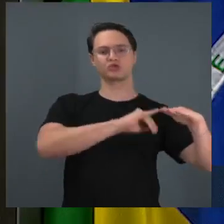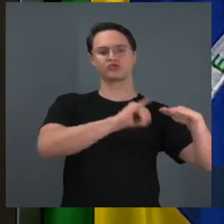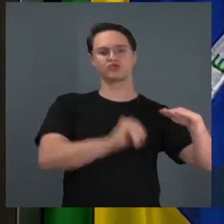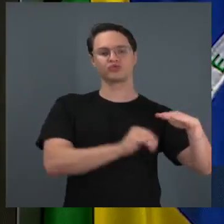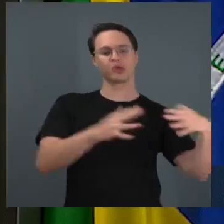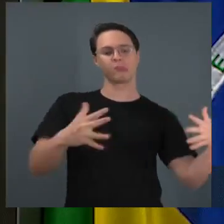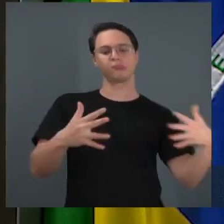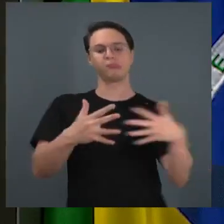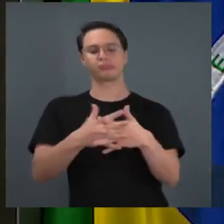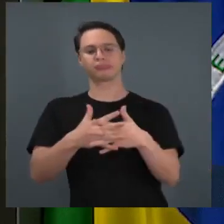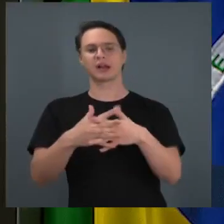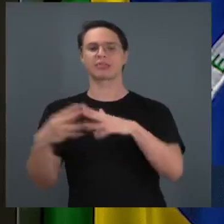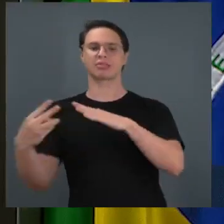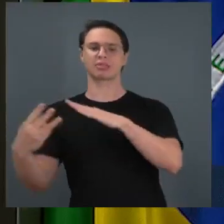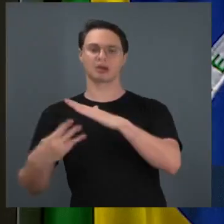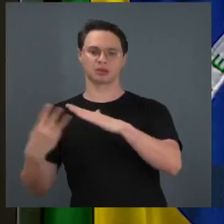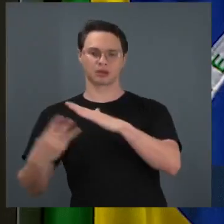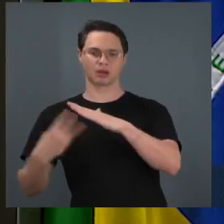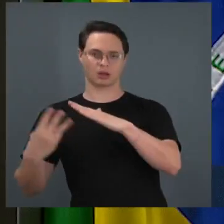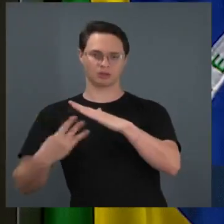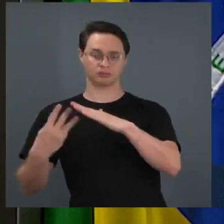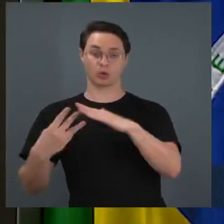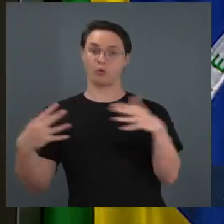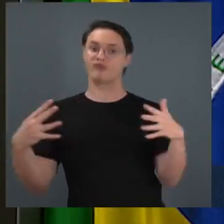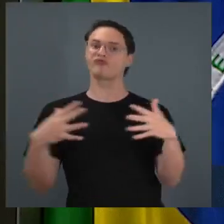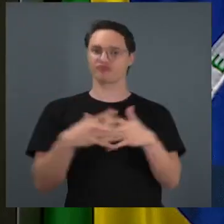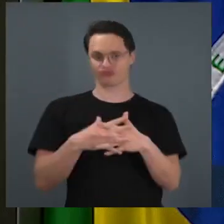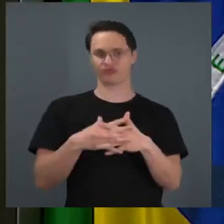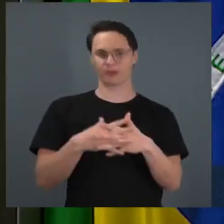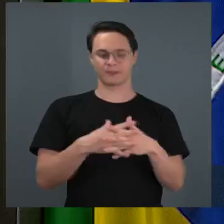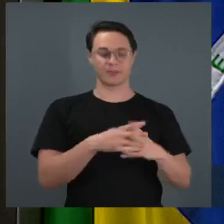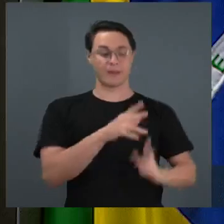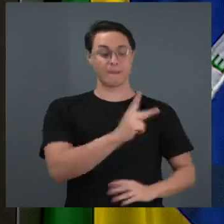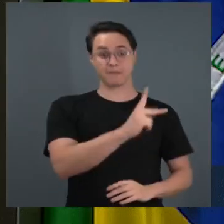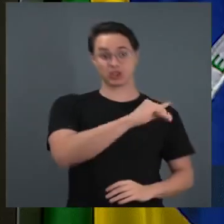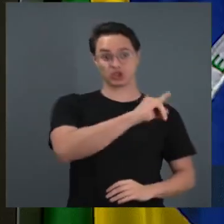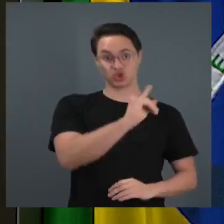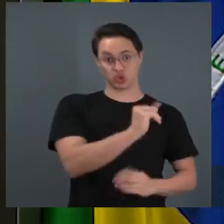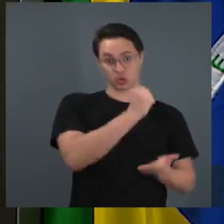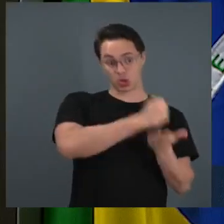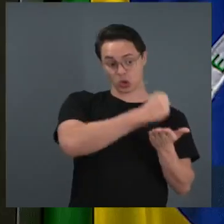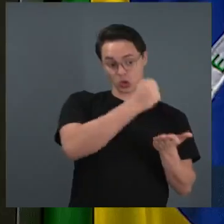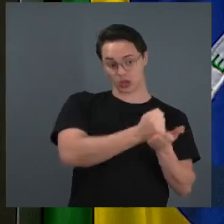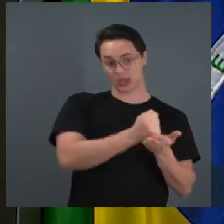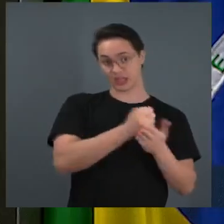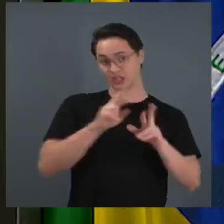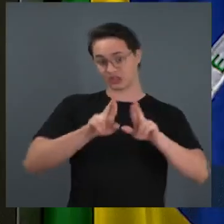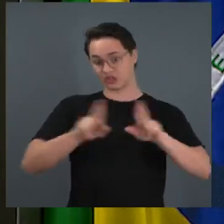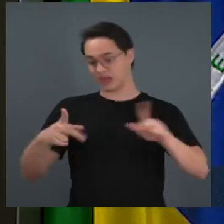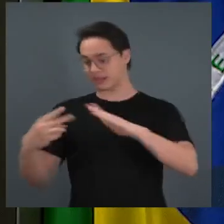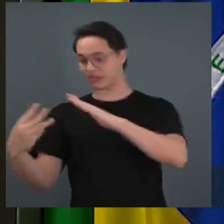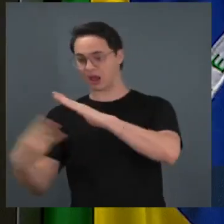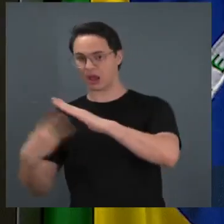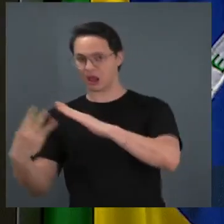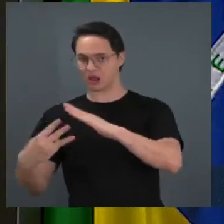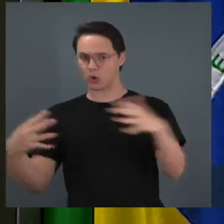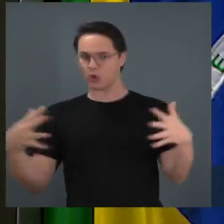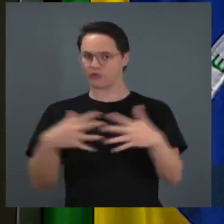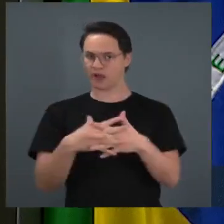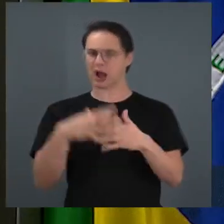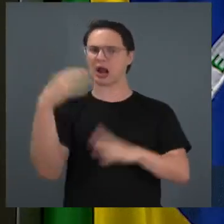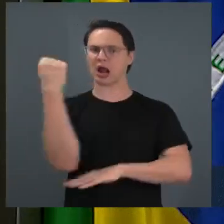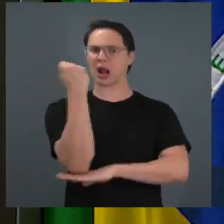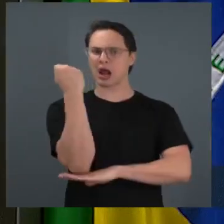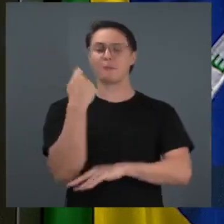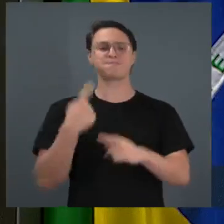confundida com terceirização. Confundir pejotização com terceirização é grave, resultando em